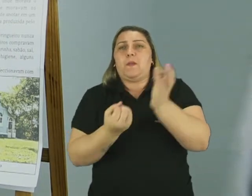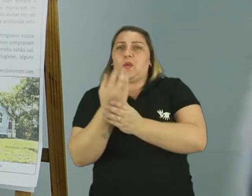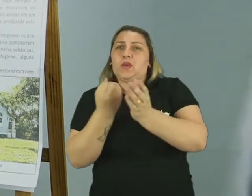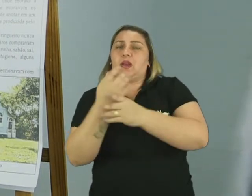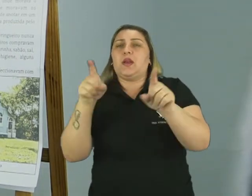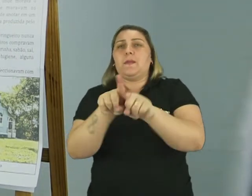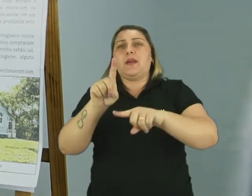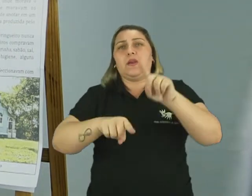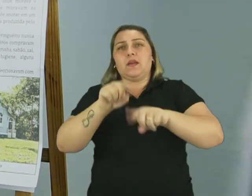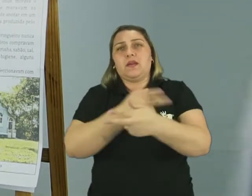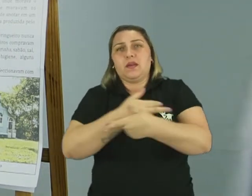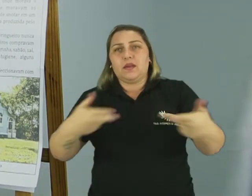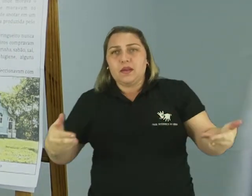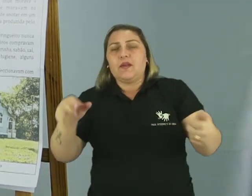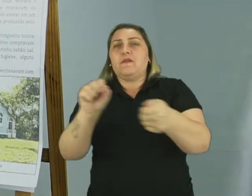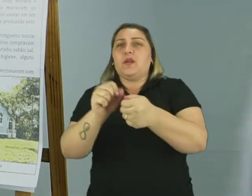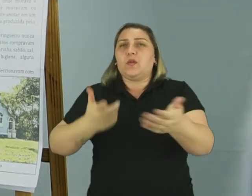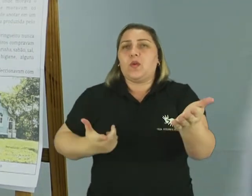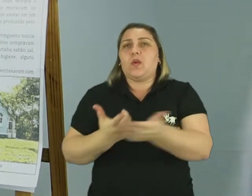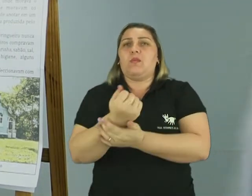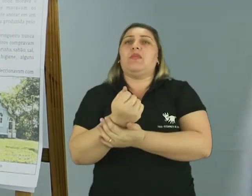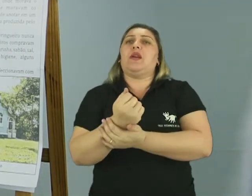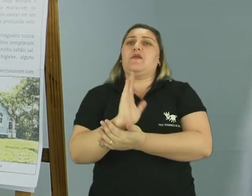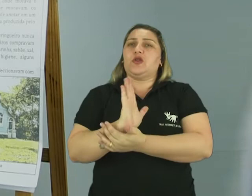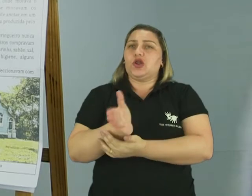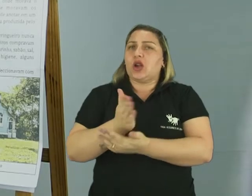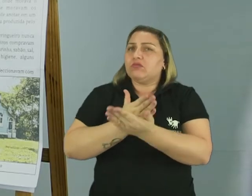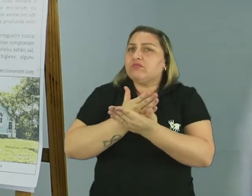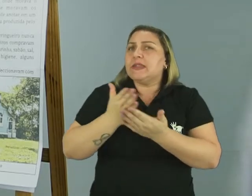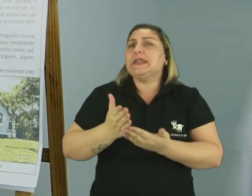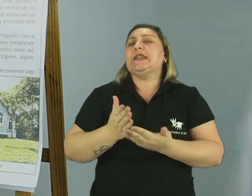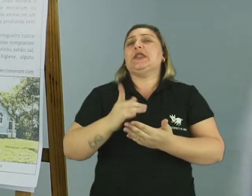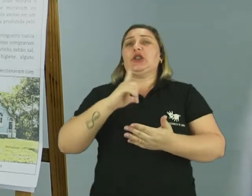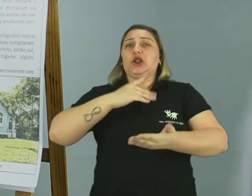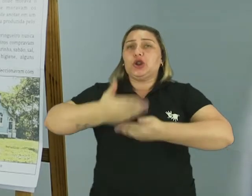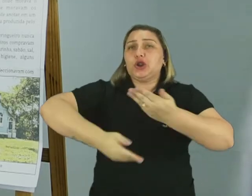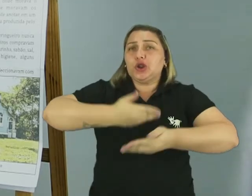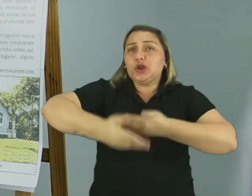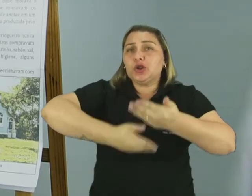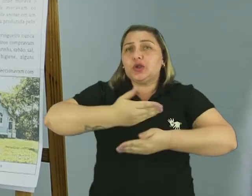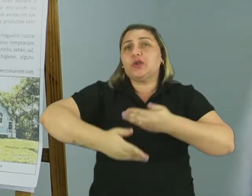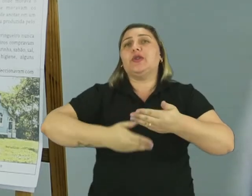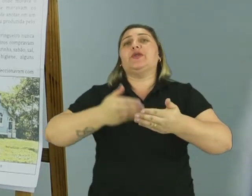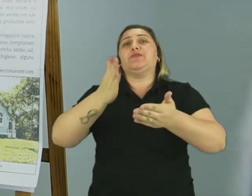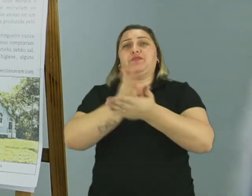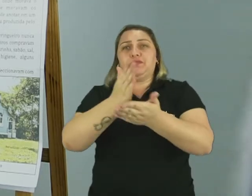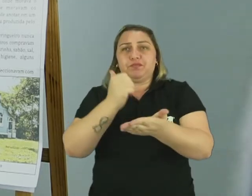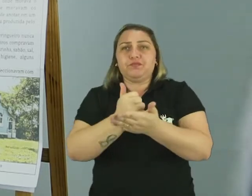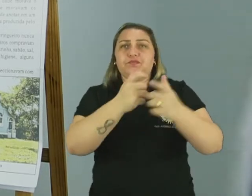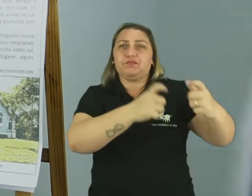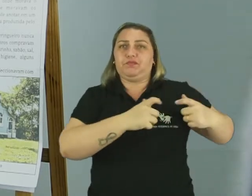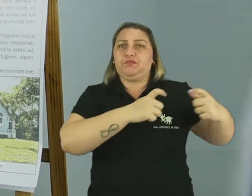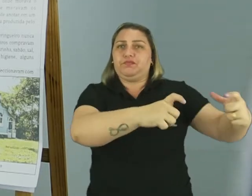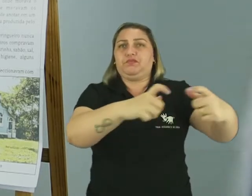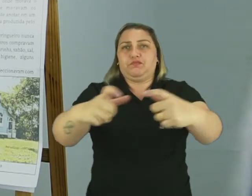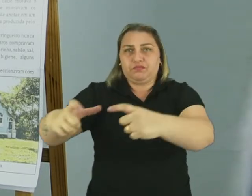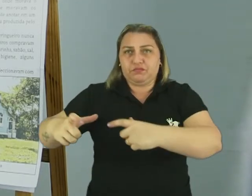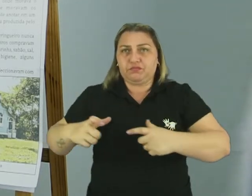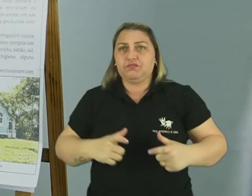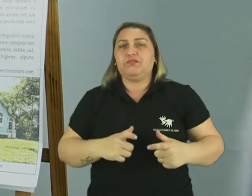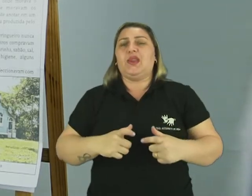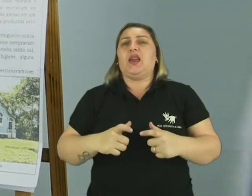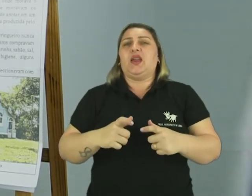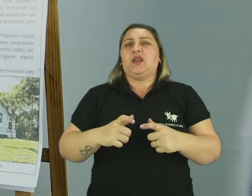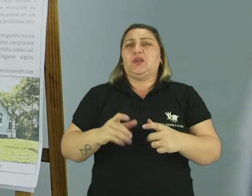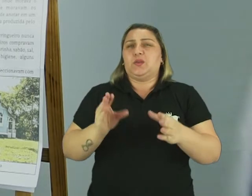as mercadorias que ele comprava. Já começava aí, ó. Tinha um lugar era bem dividido. O lugar dos seringueiros era bem